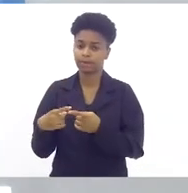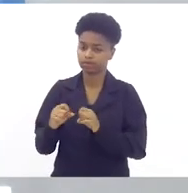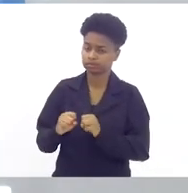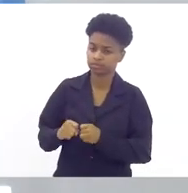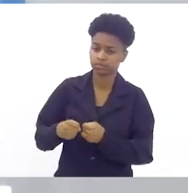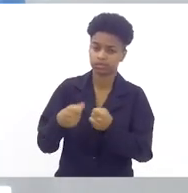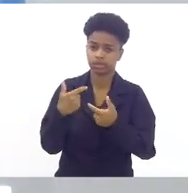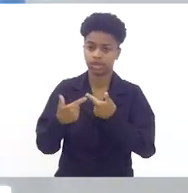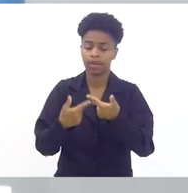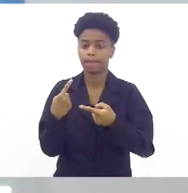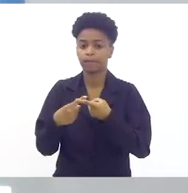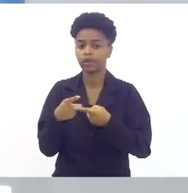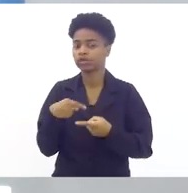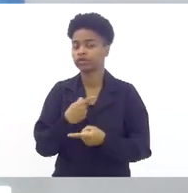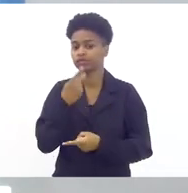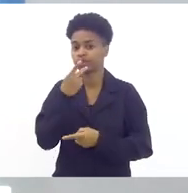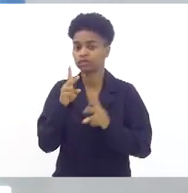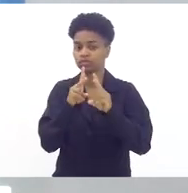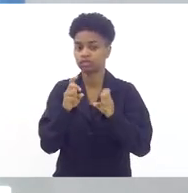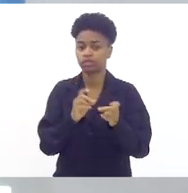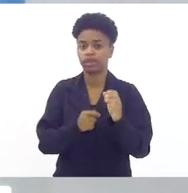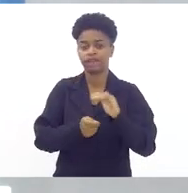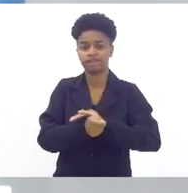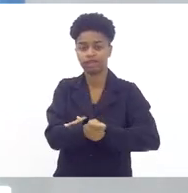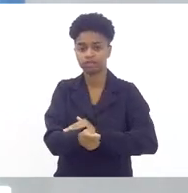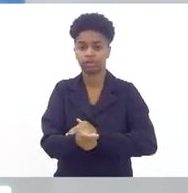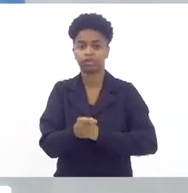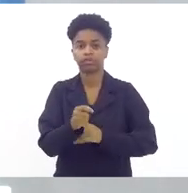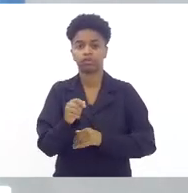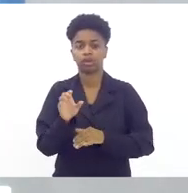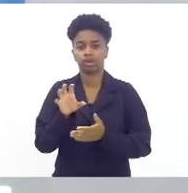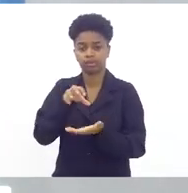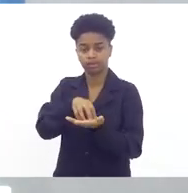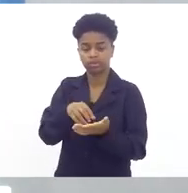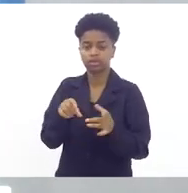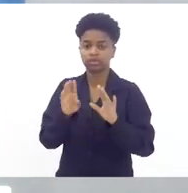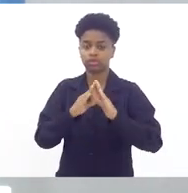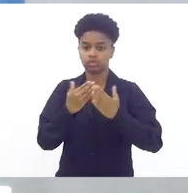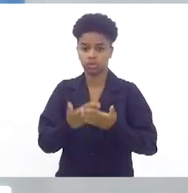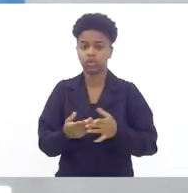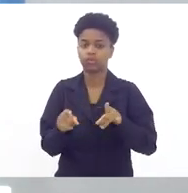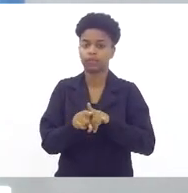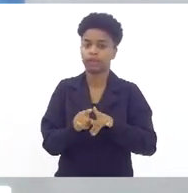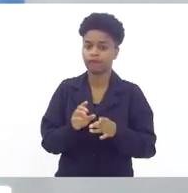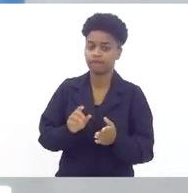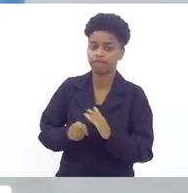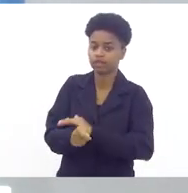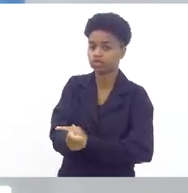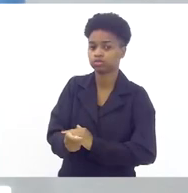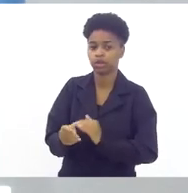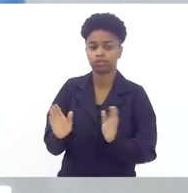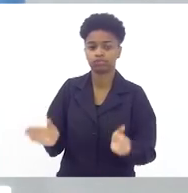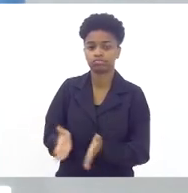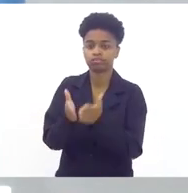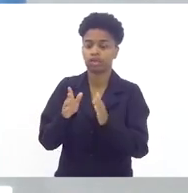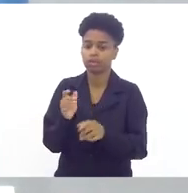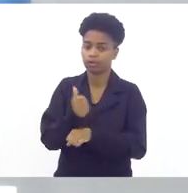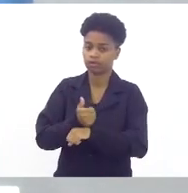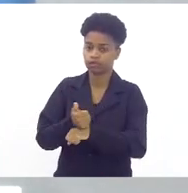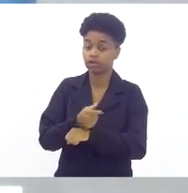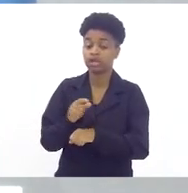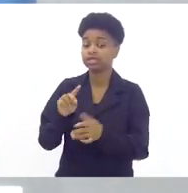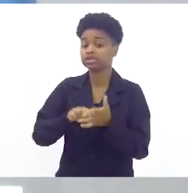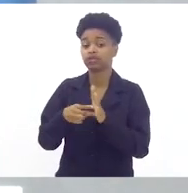a gente está falando em investimento na FAETEC investimento nos profissionais a gente também tá falando nos investimentos no investimento de uma sociedade